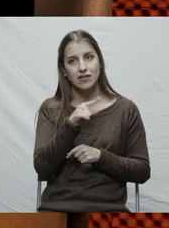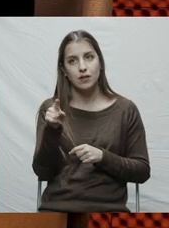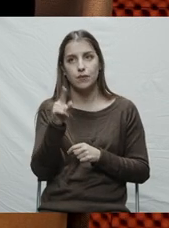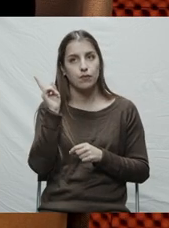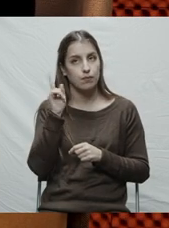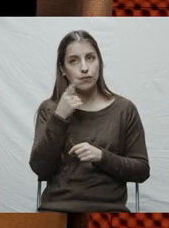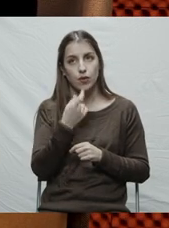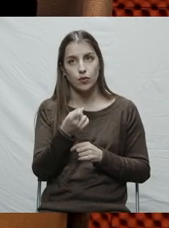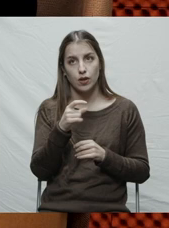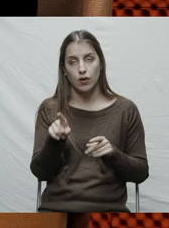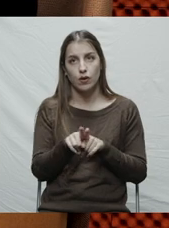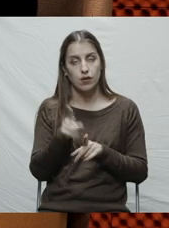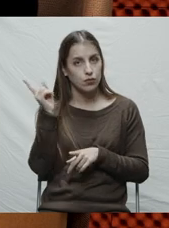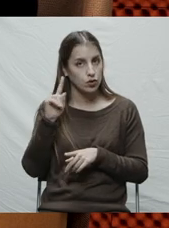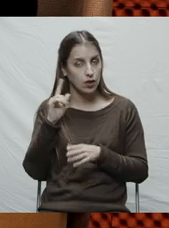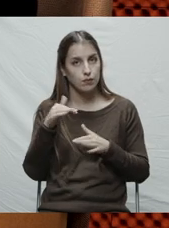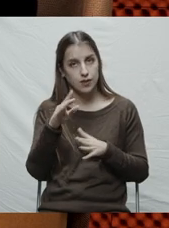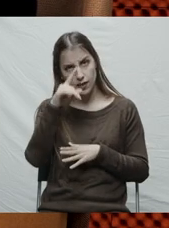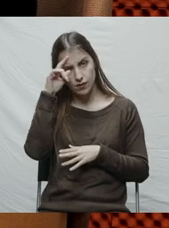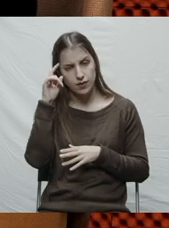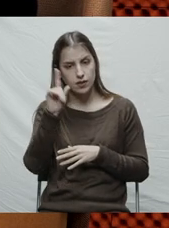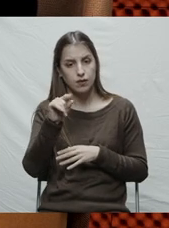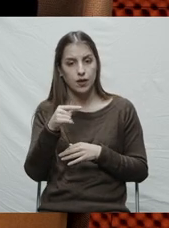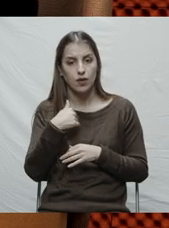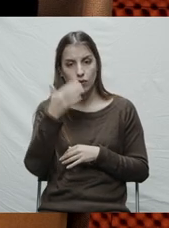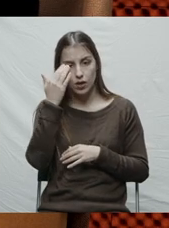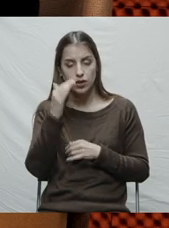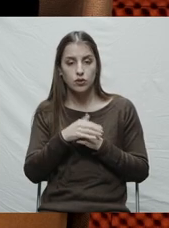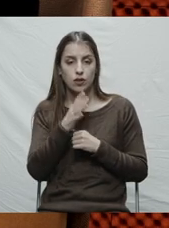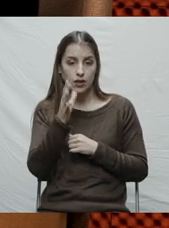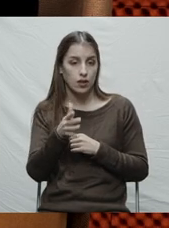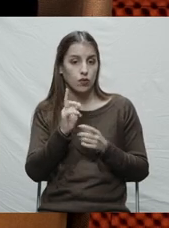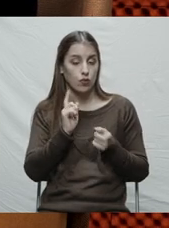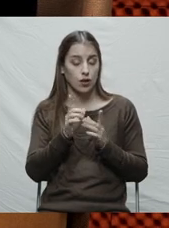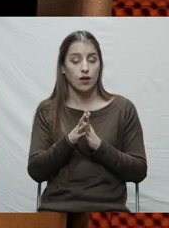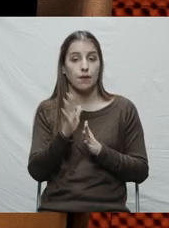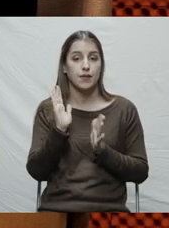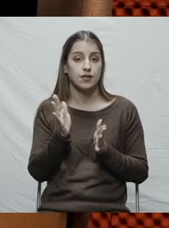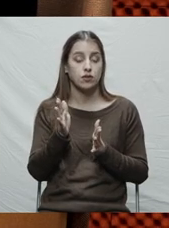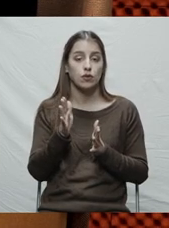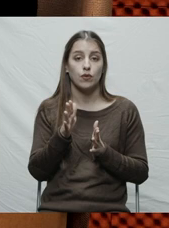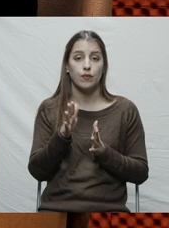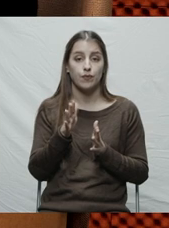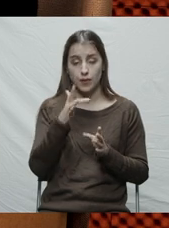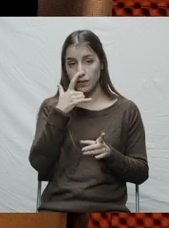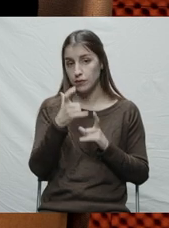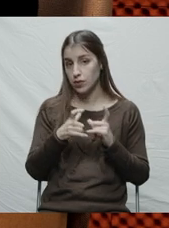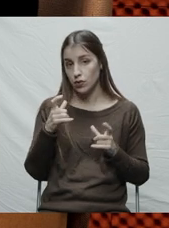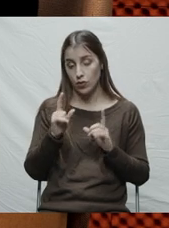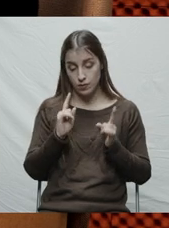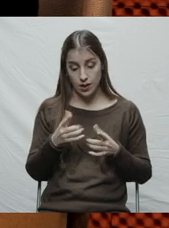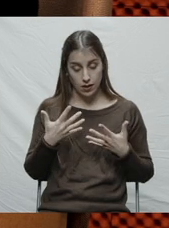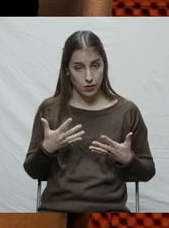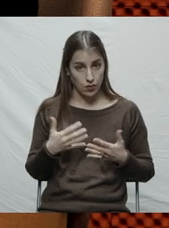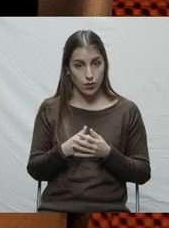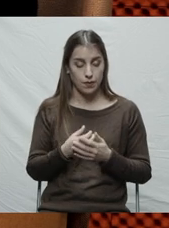mas difícil assim de... É. Eu acho que diria, talvez isto não faça muito sentido agora, eu acho que diria que é preciso a uma pessoa que tivesse a começar,